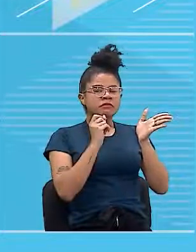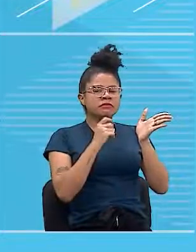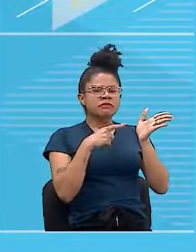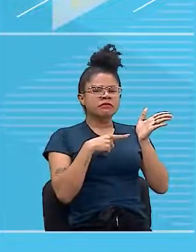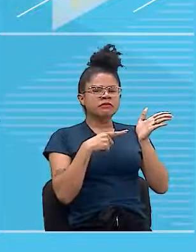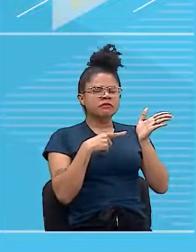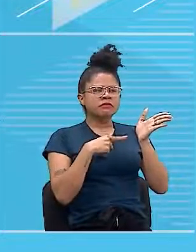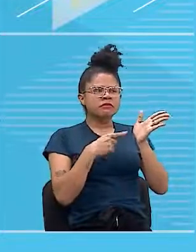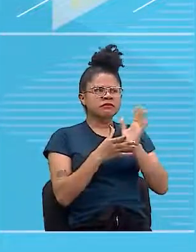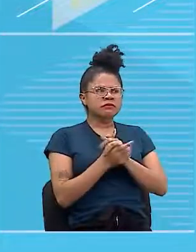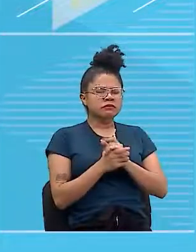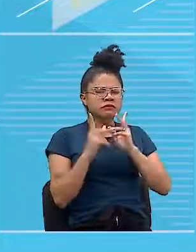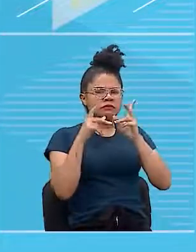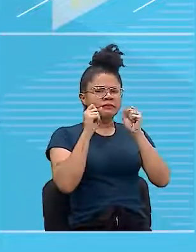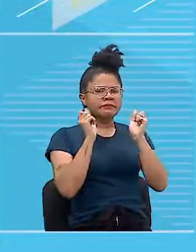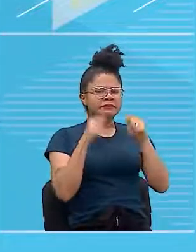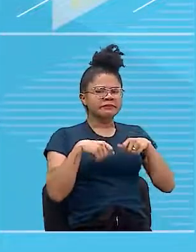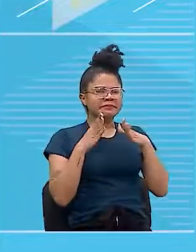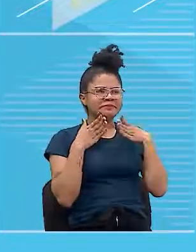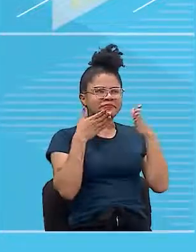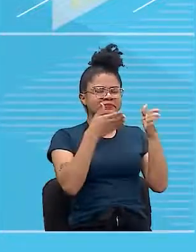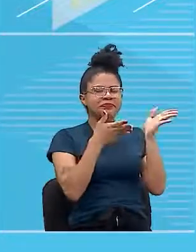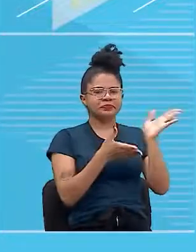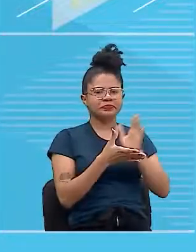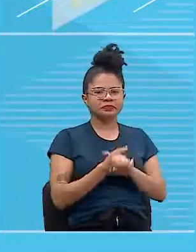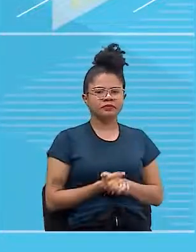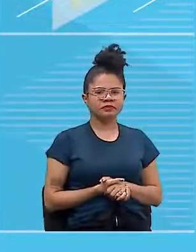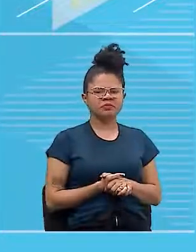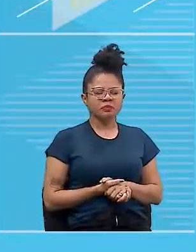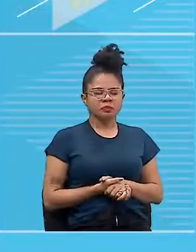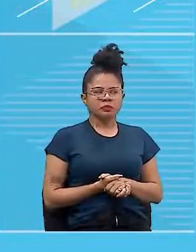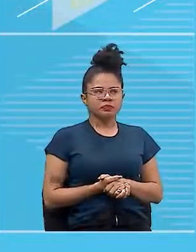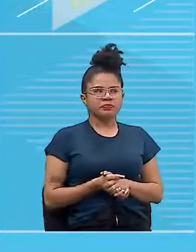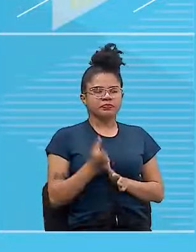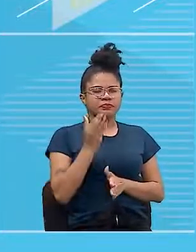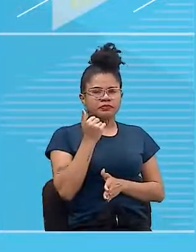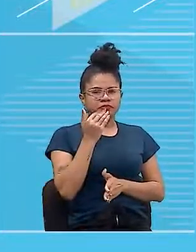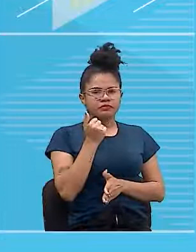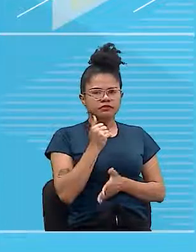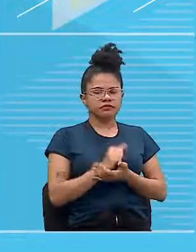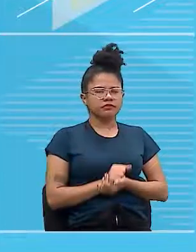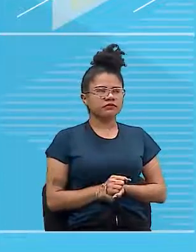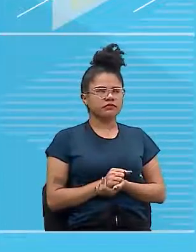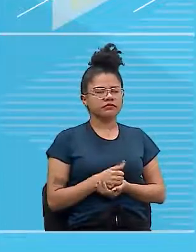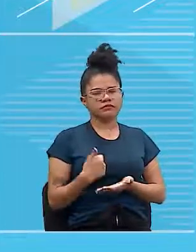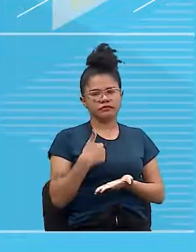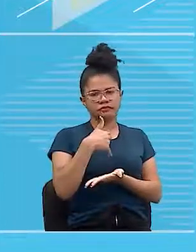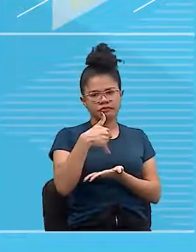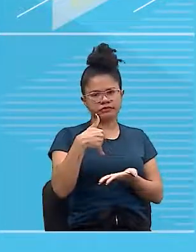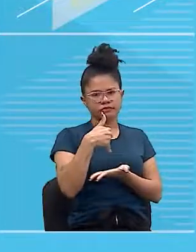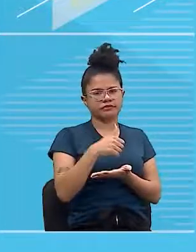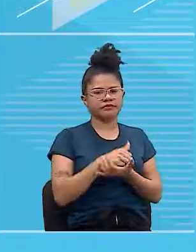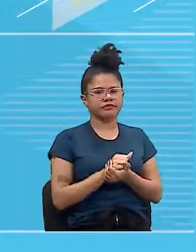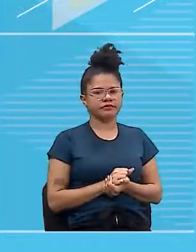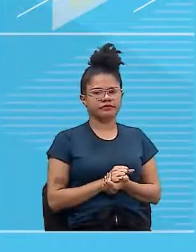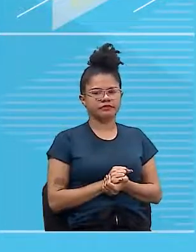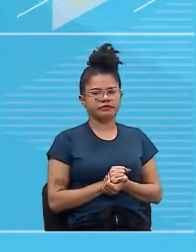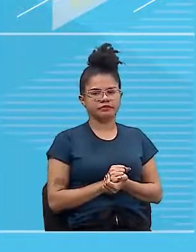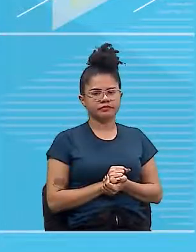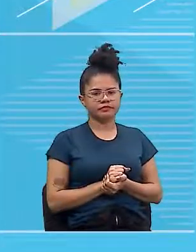de grande intensidade Tem que focar no consumo de carboidratos e os lipídeos